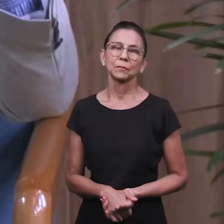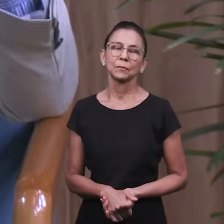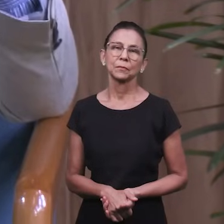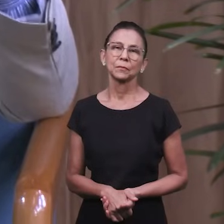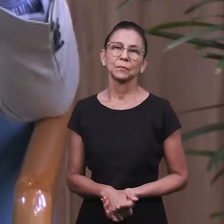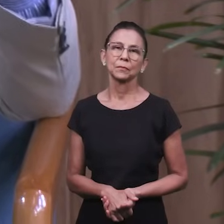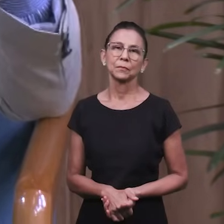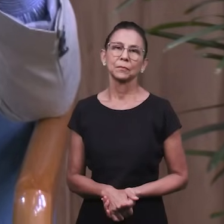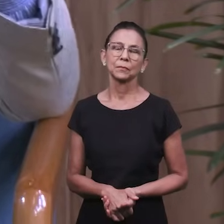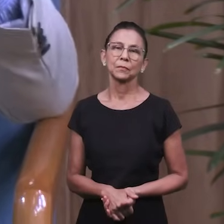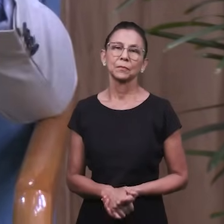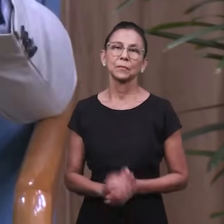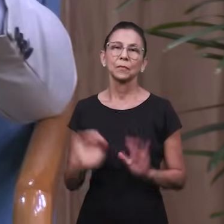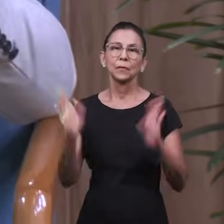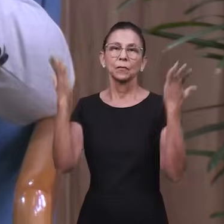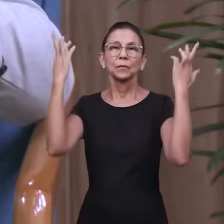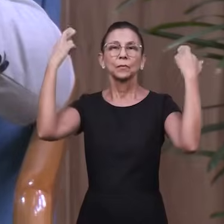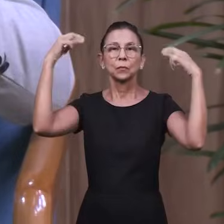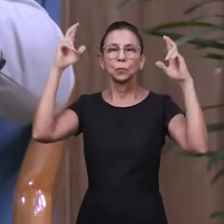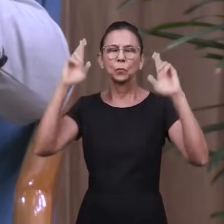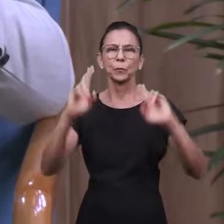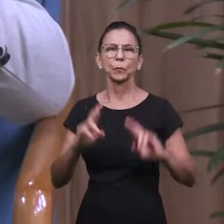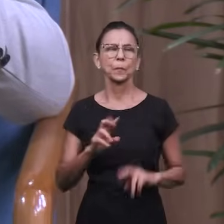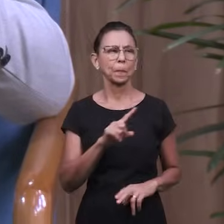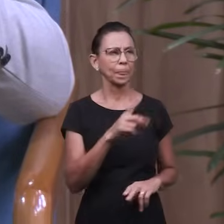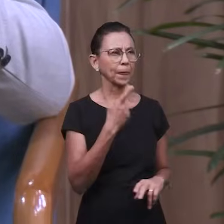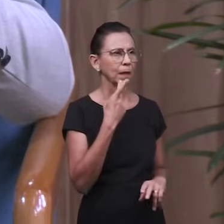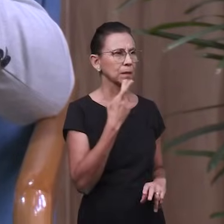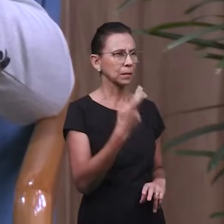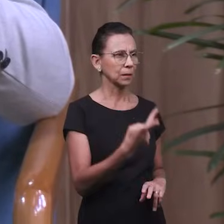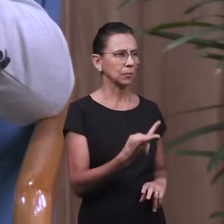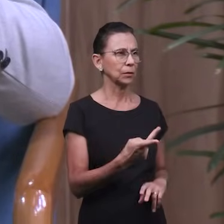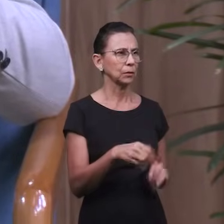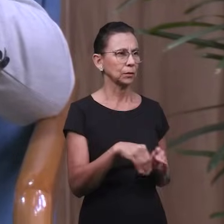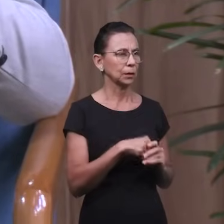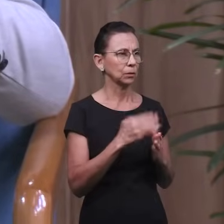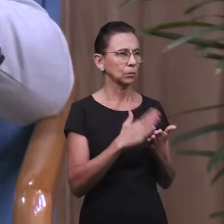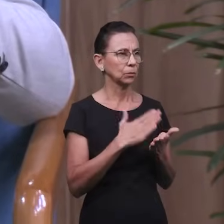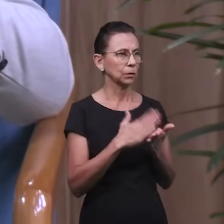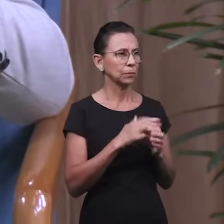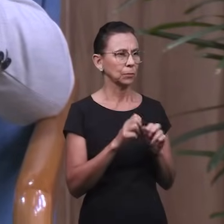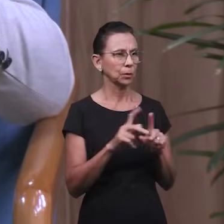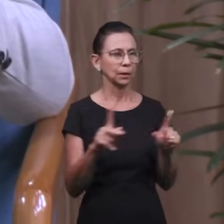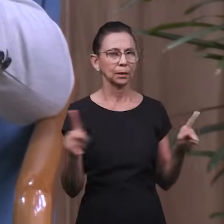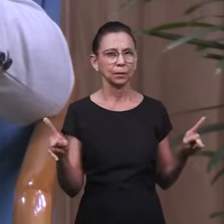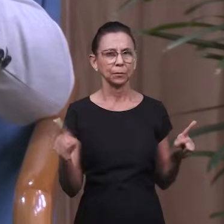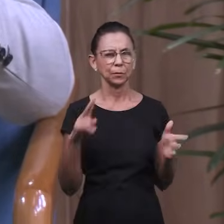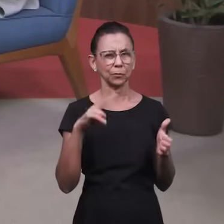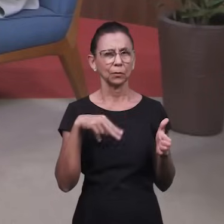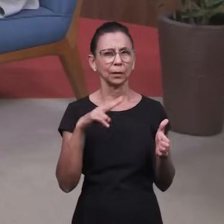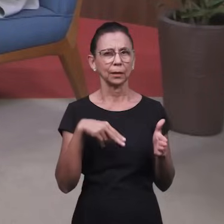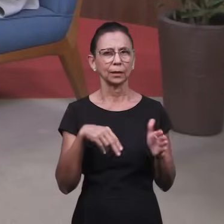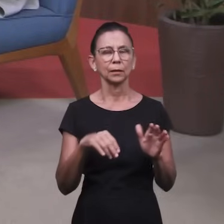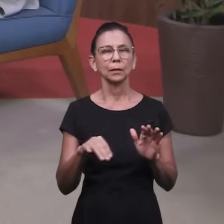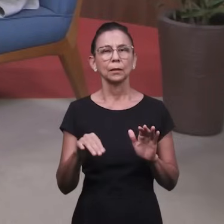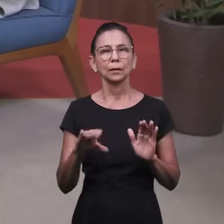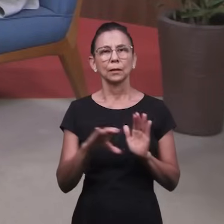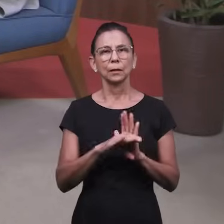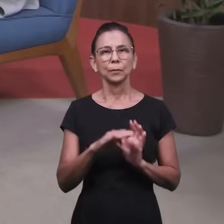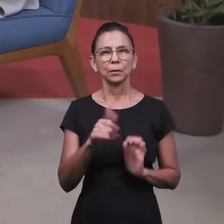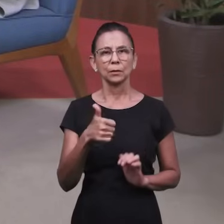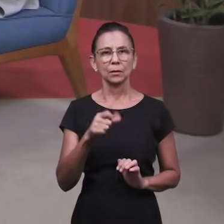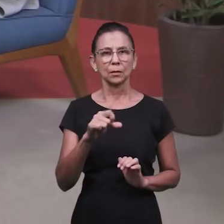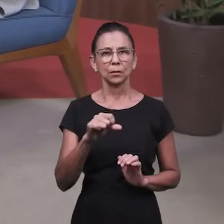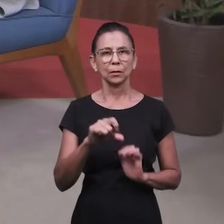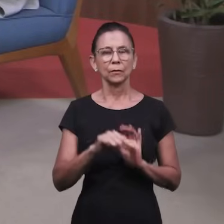esse é o período chamado de bodas do Cordeiro, que, como você bem colocou, é trazido no livro de Apocalipse, que a gente vai ler esse texto agora. Apocalipse, capítulo